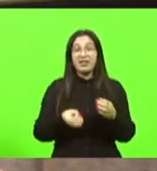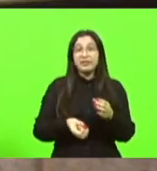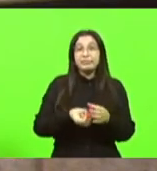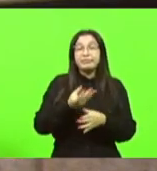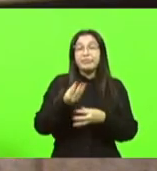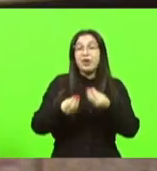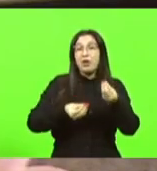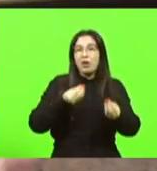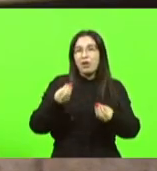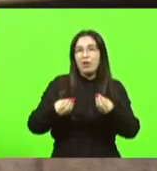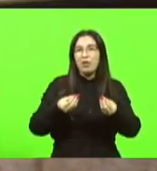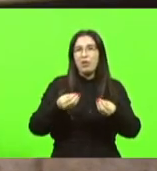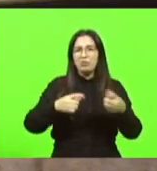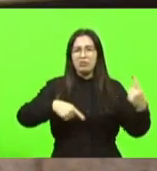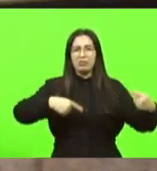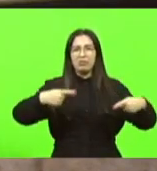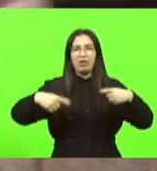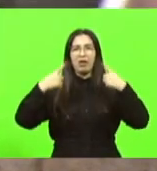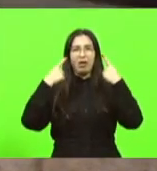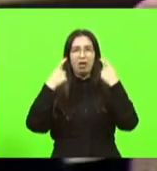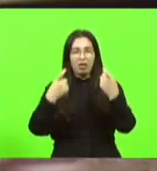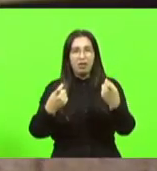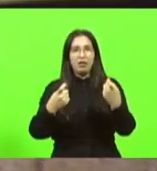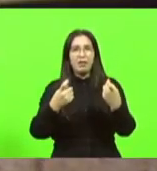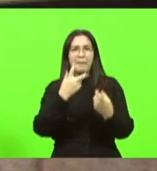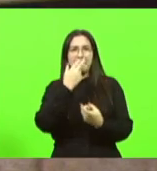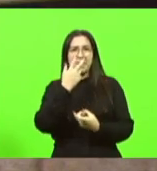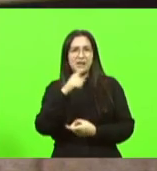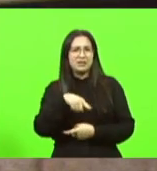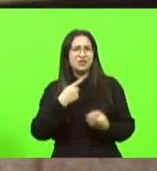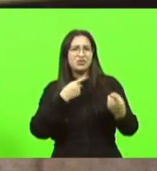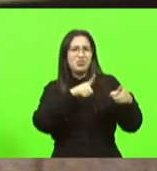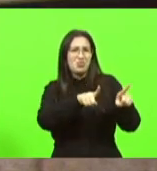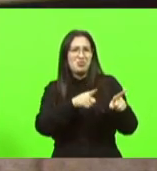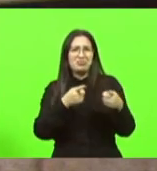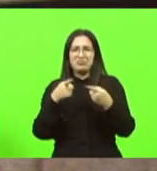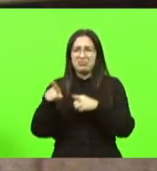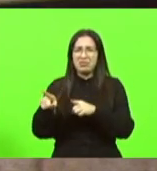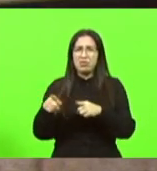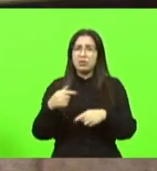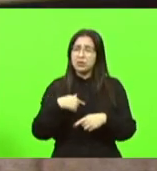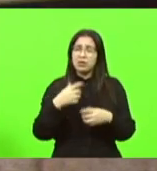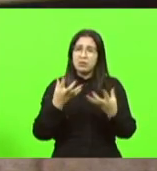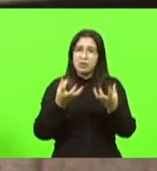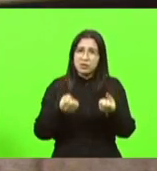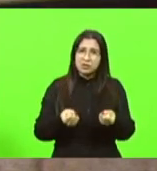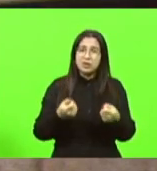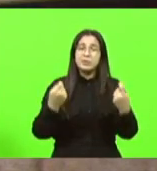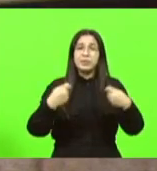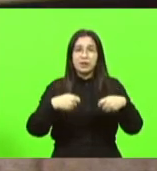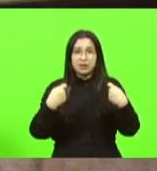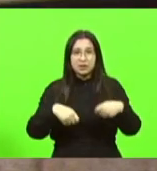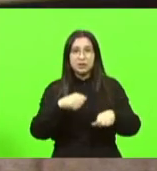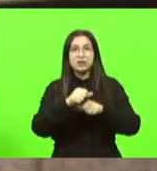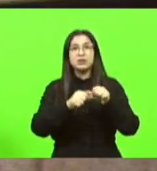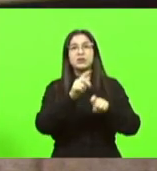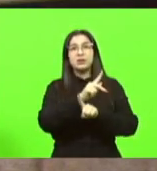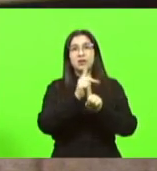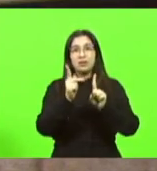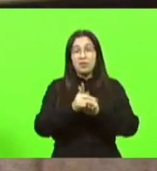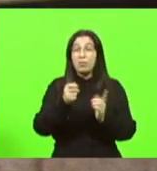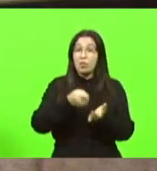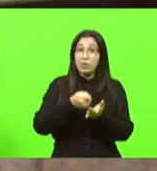ambiente de guerra como se a gente fosse encontra a bem eu sei eu sou a favor que existe uma reforma obrigado a ter